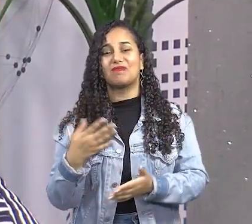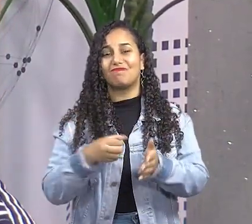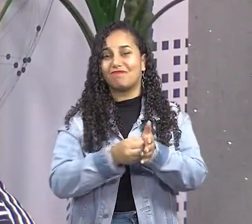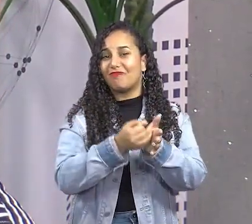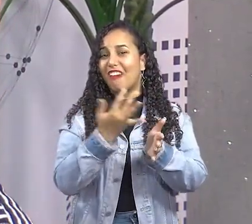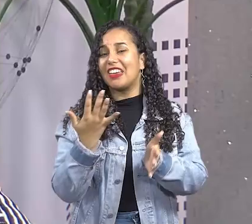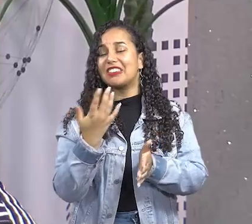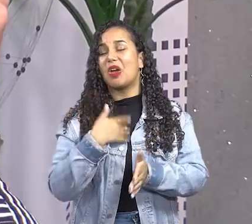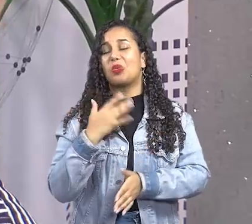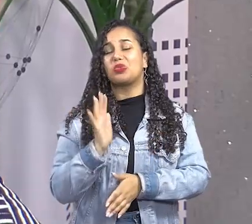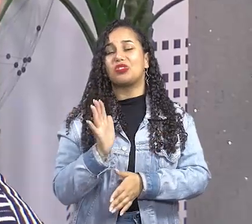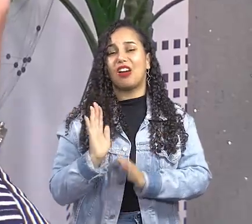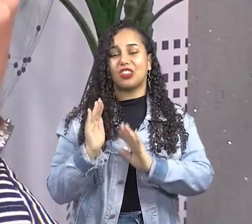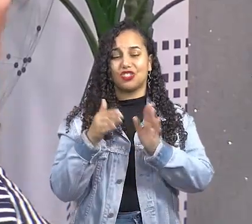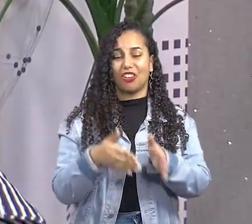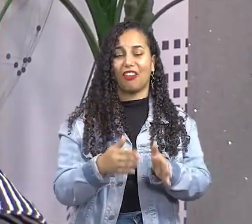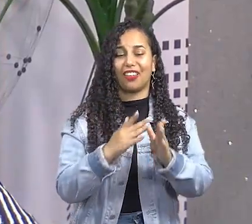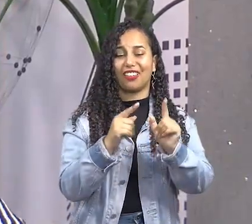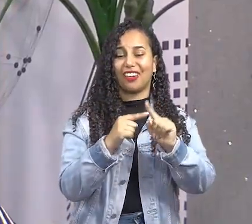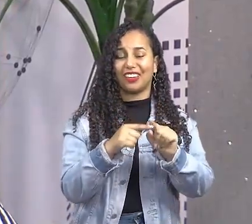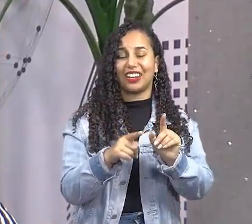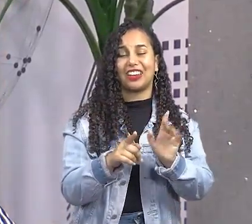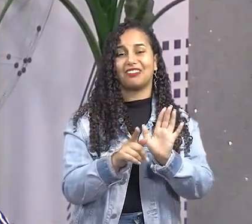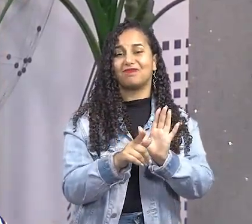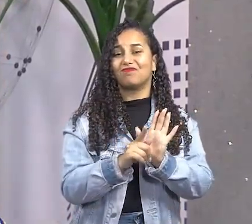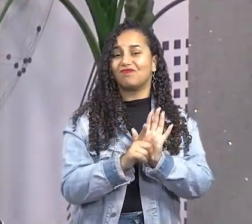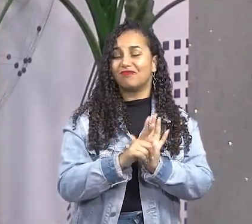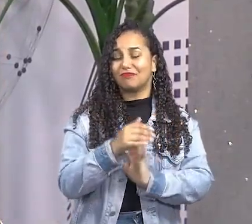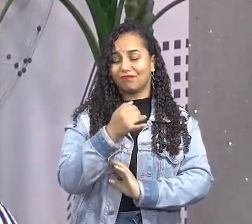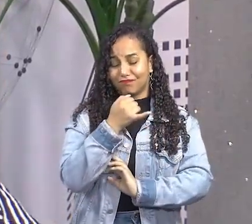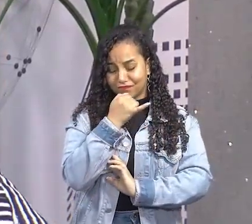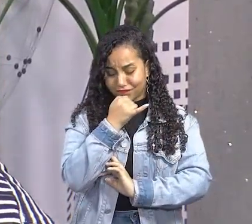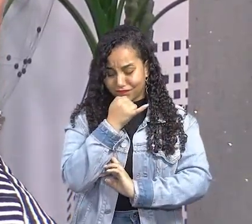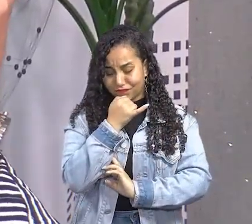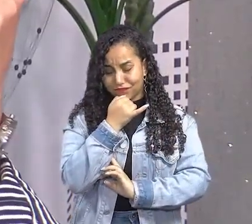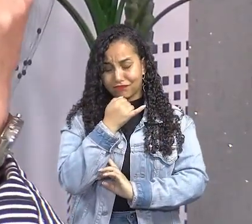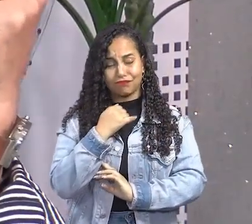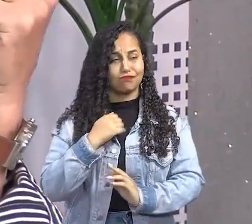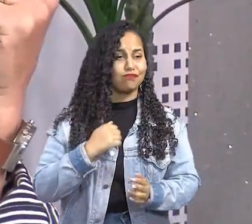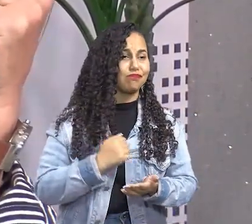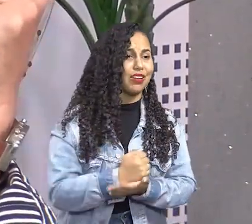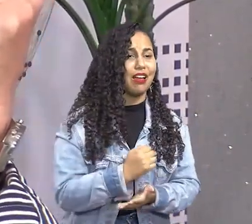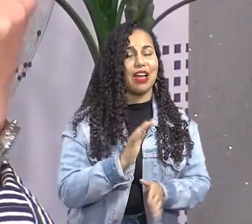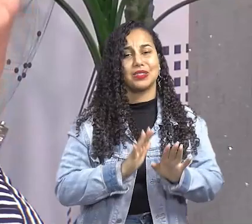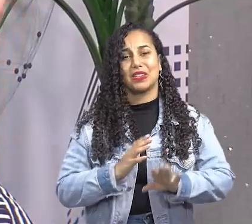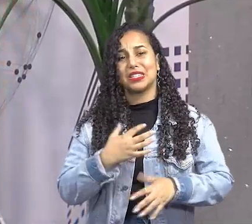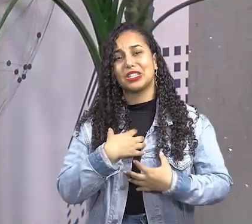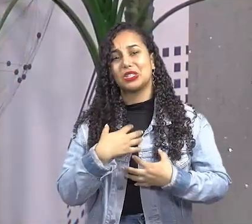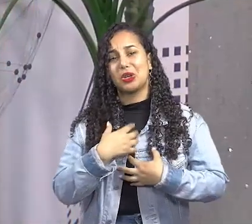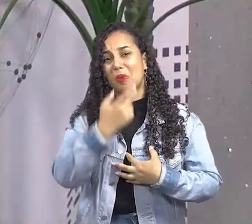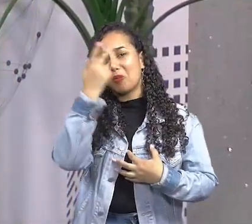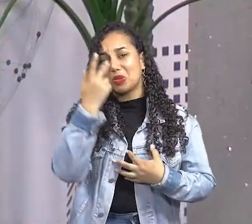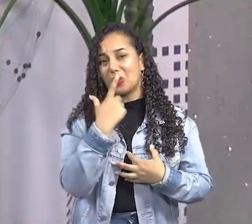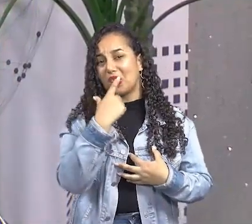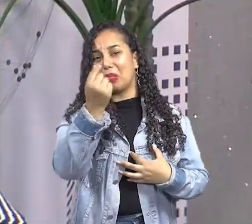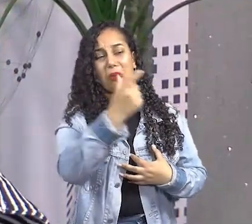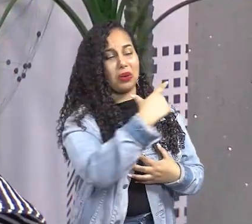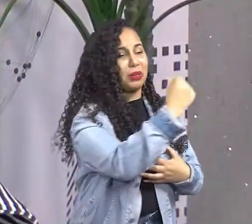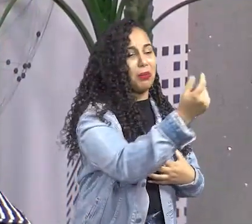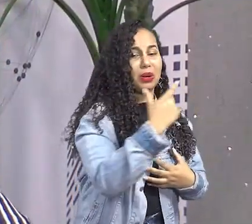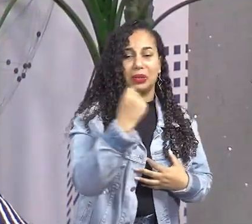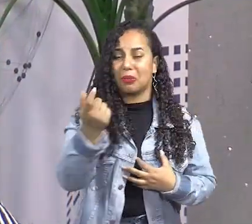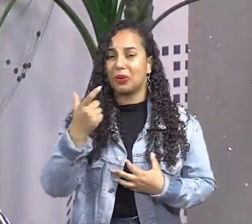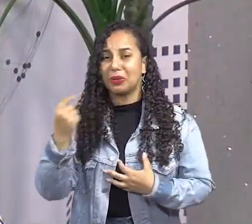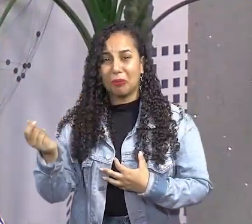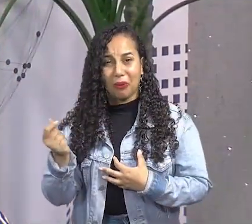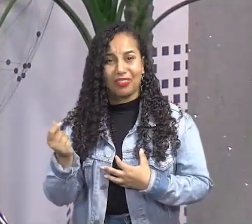igreja entristecido, quantas vezes eu cheguei abatido, desanimado, com pessoas indo embora, porque não tem nada